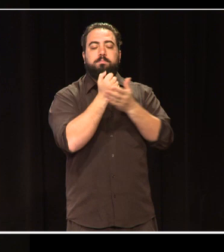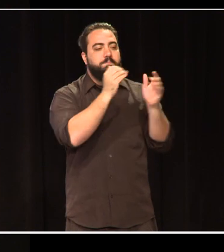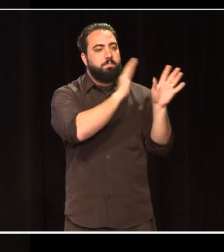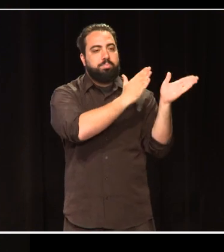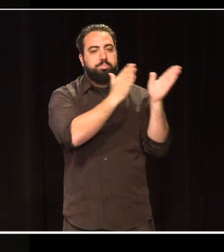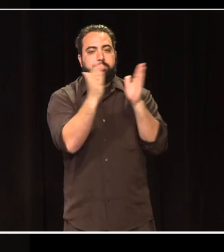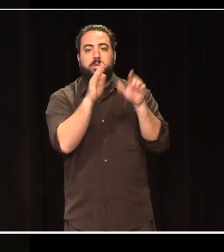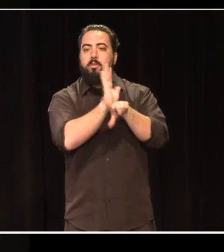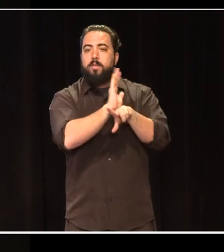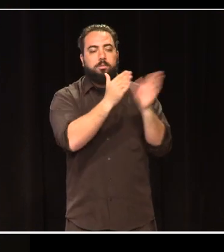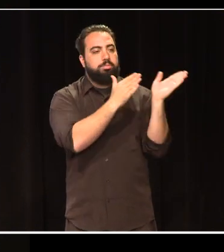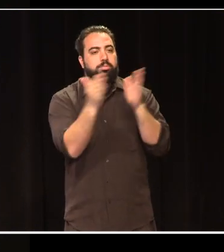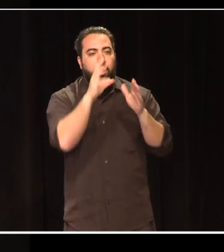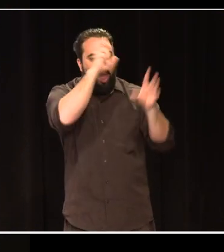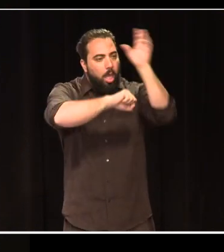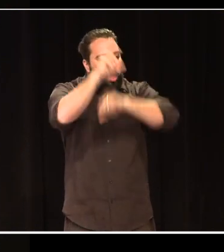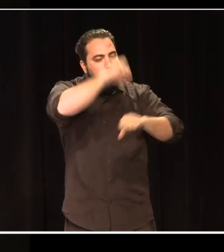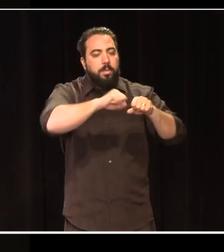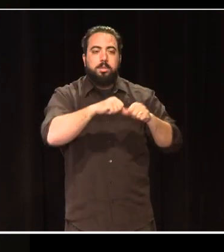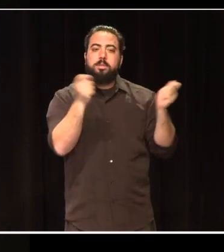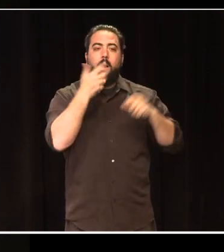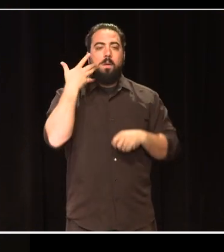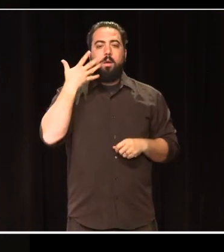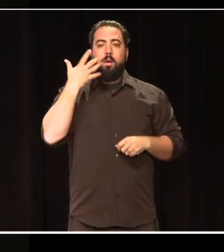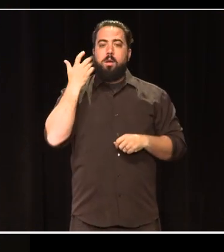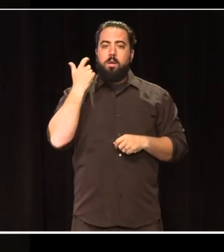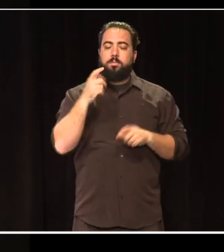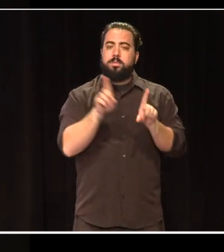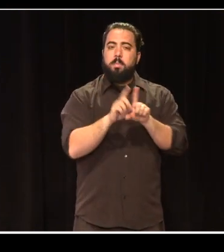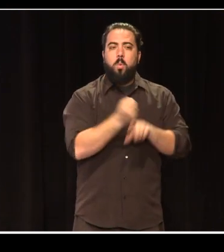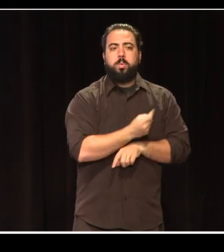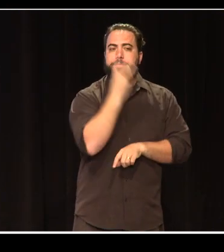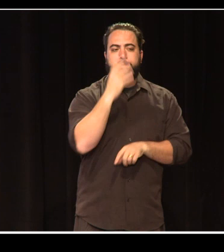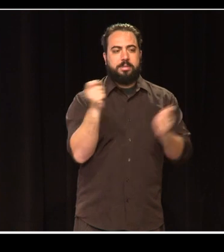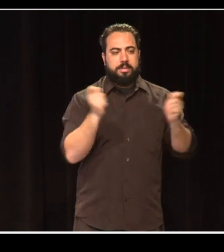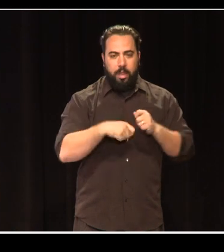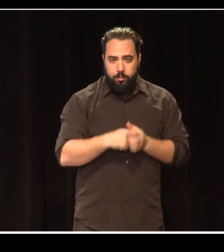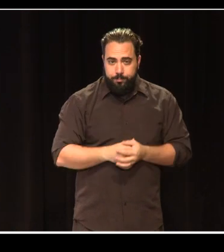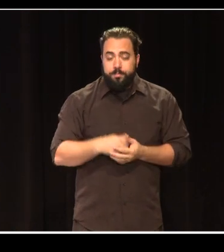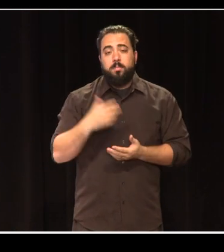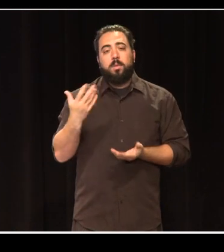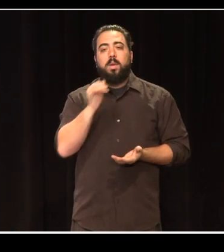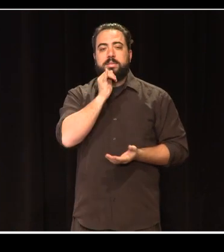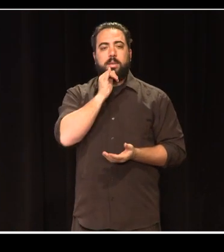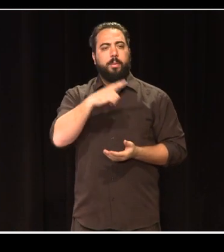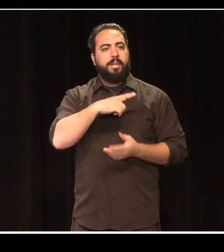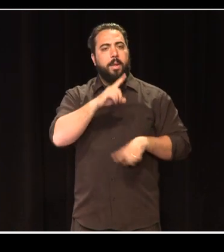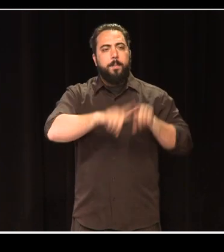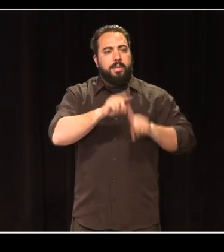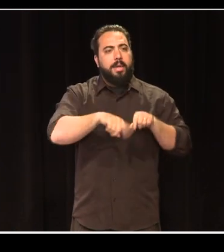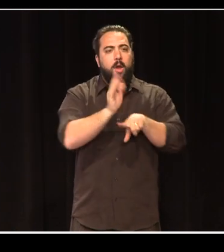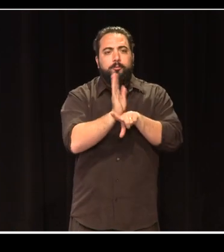sinais tornam-se cada vez mais acessíveis e também em quantidades maiores. Então, você tendo um acervo